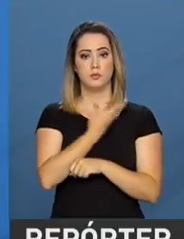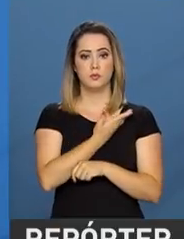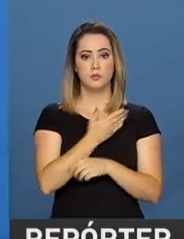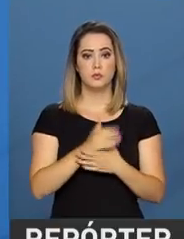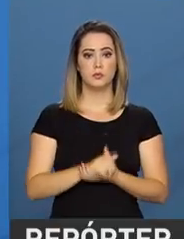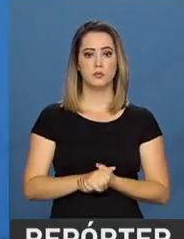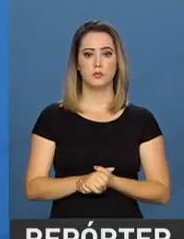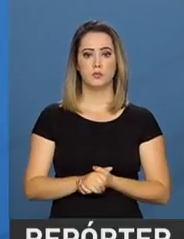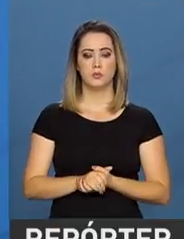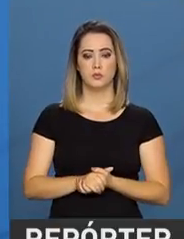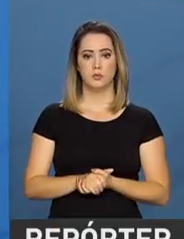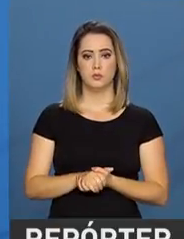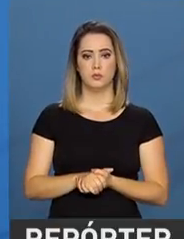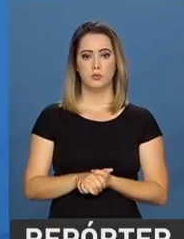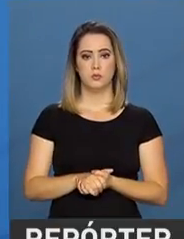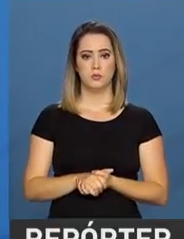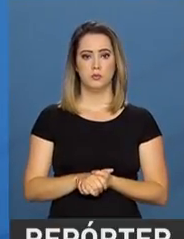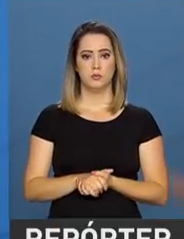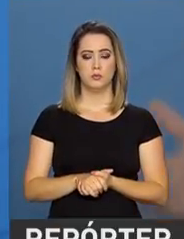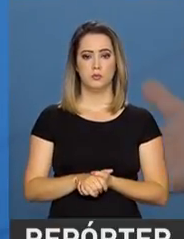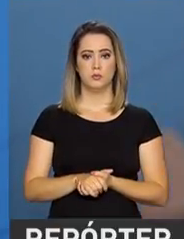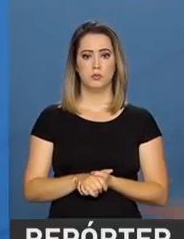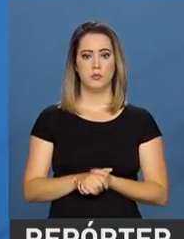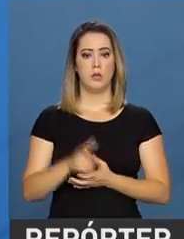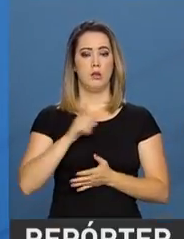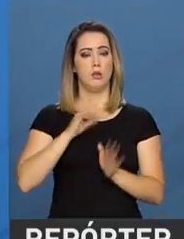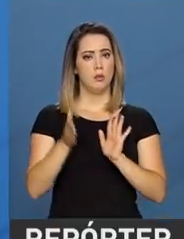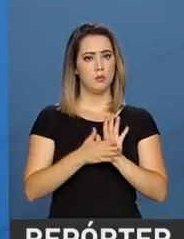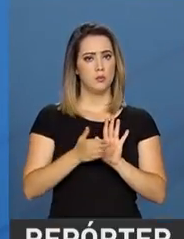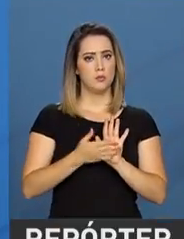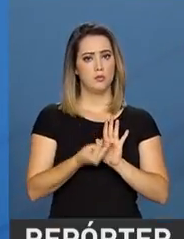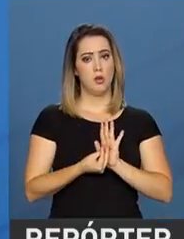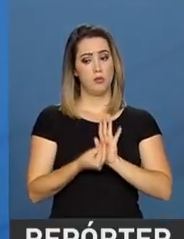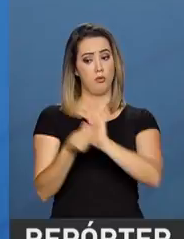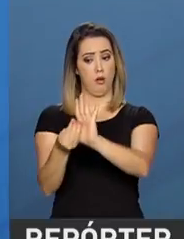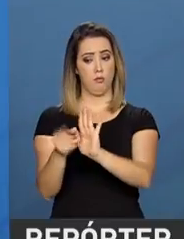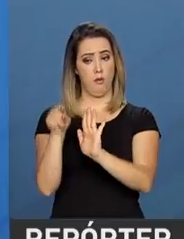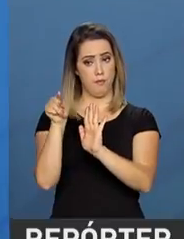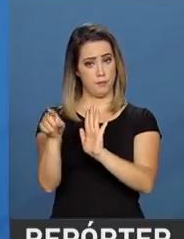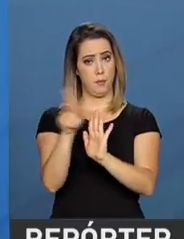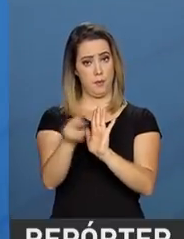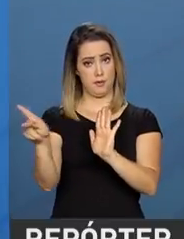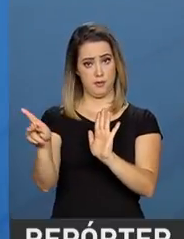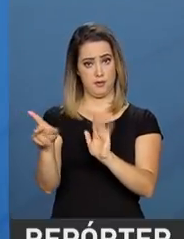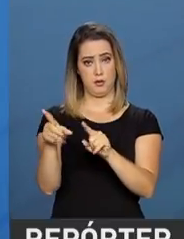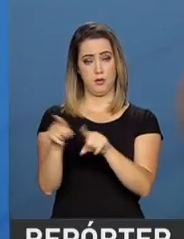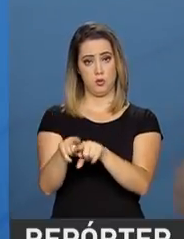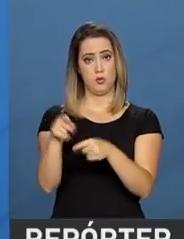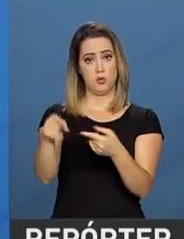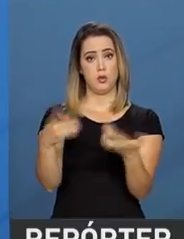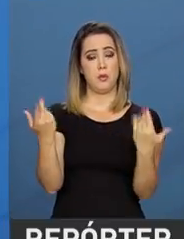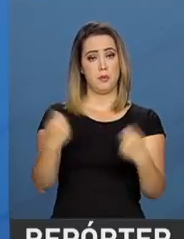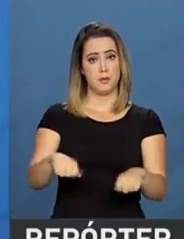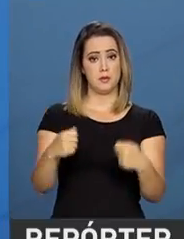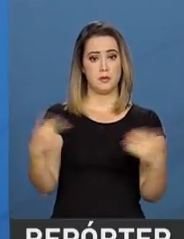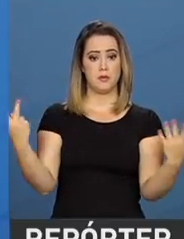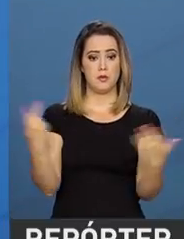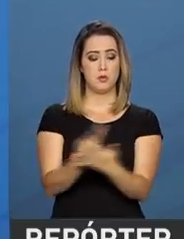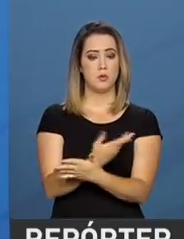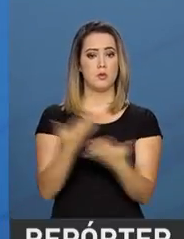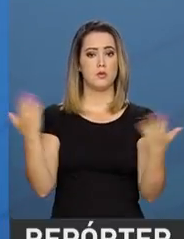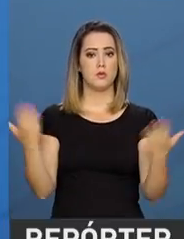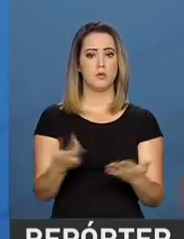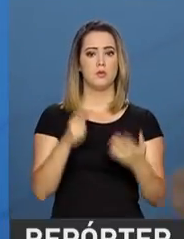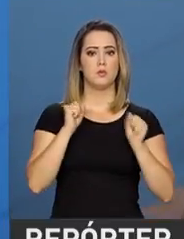Nós temos algumas propostas que serão entregues ao senhor como medidas emergenciais